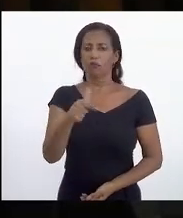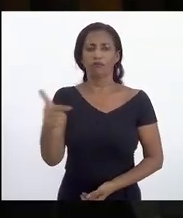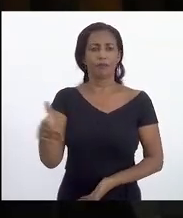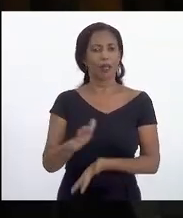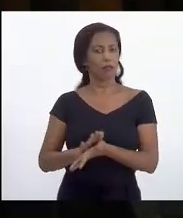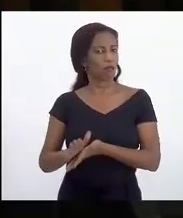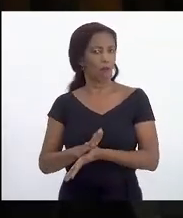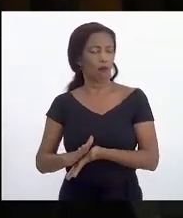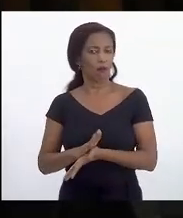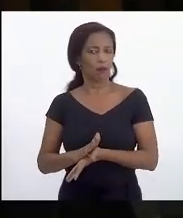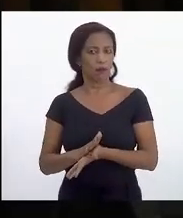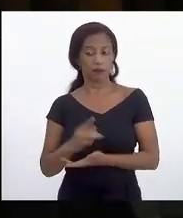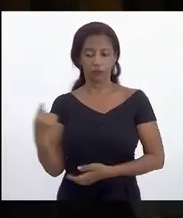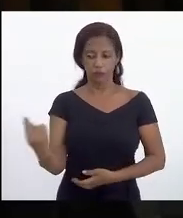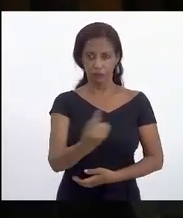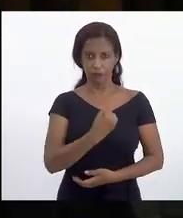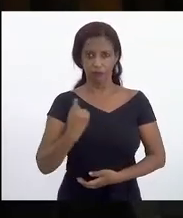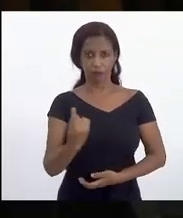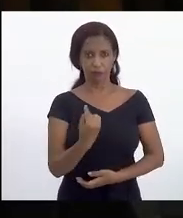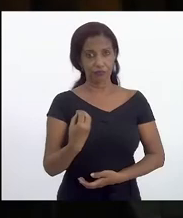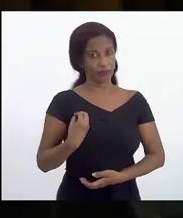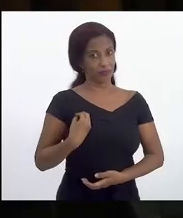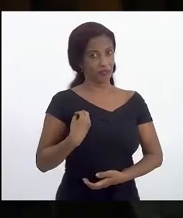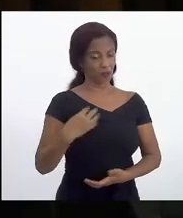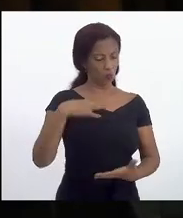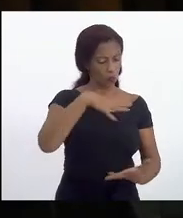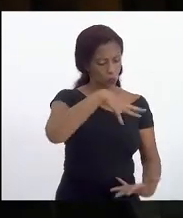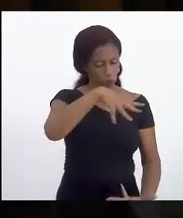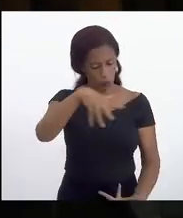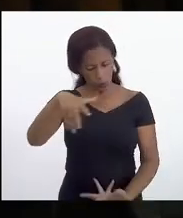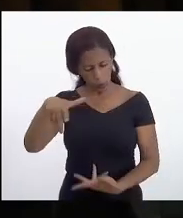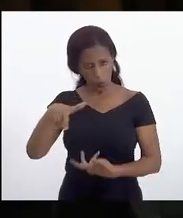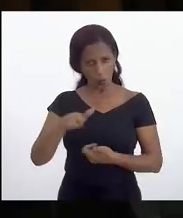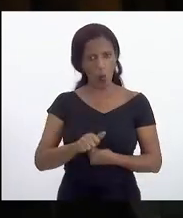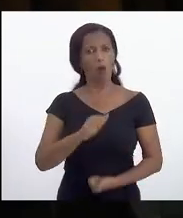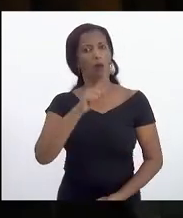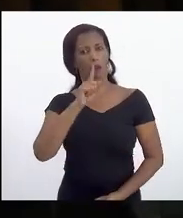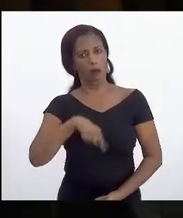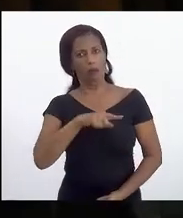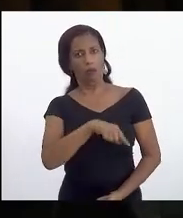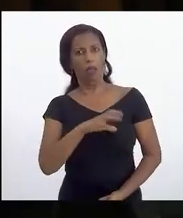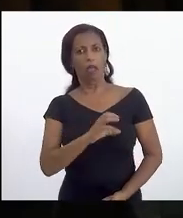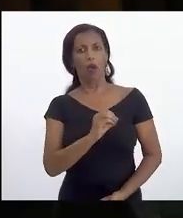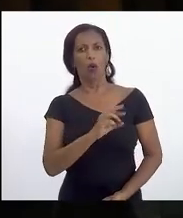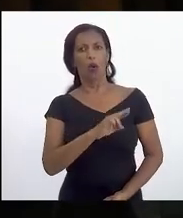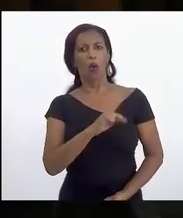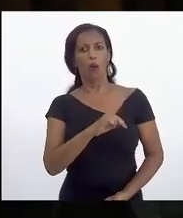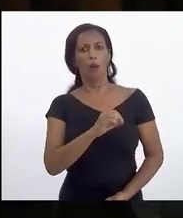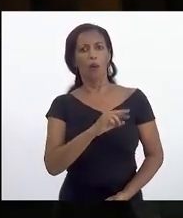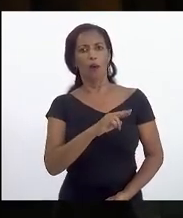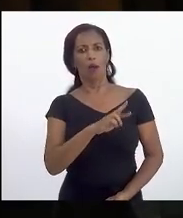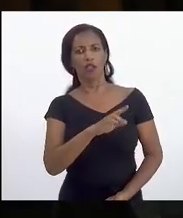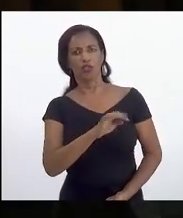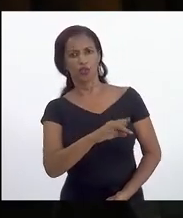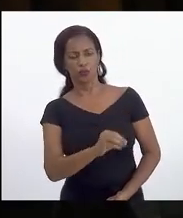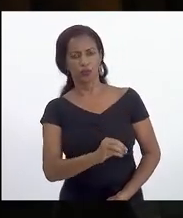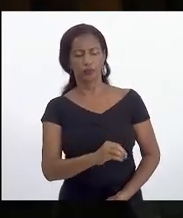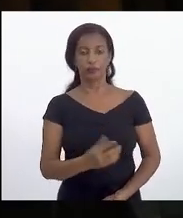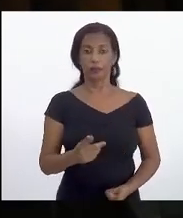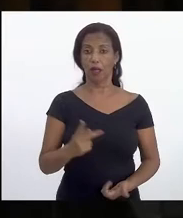e o mundo que é corporativo que ocorre que